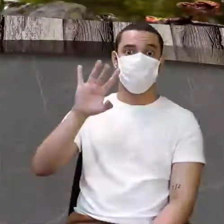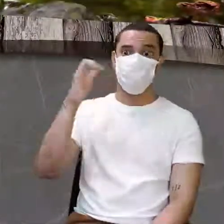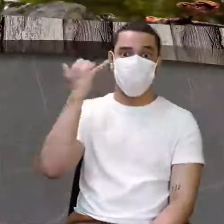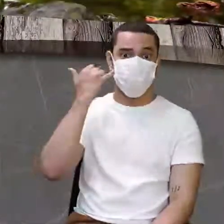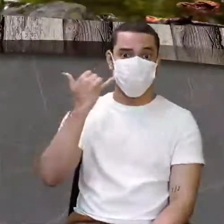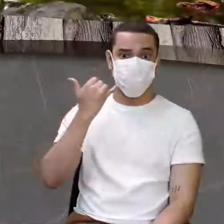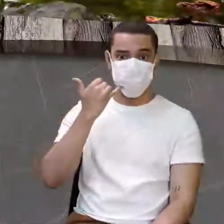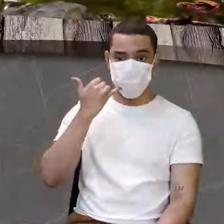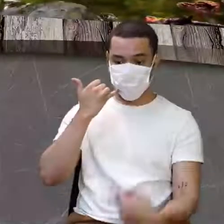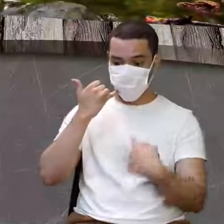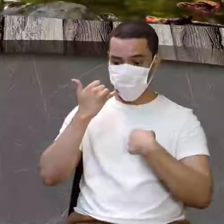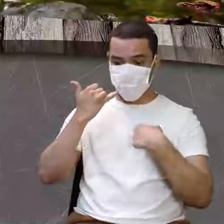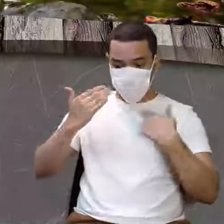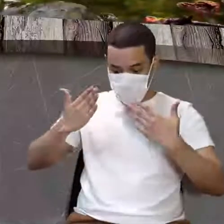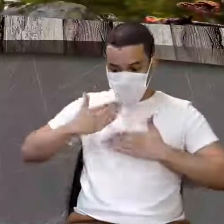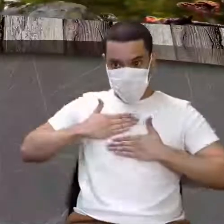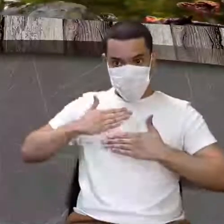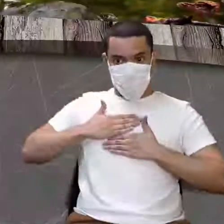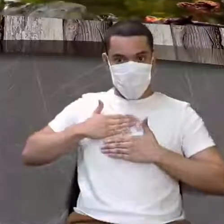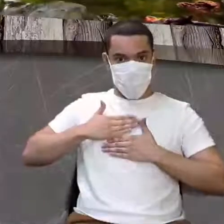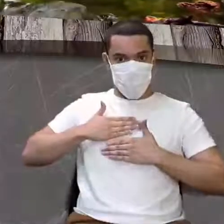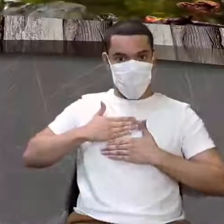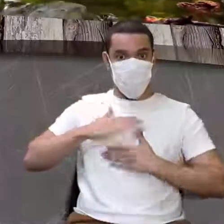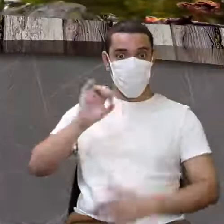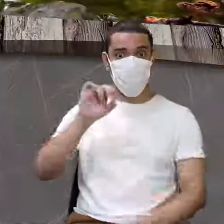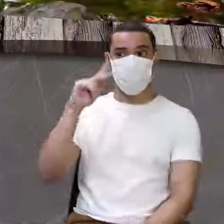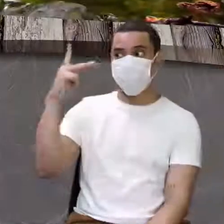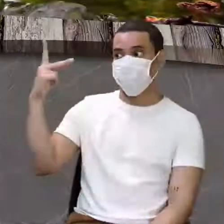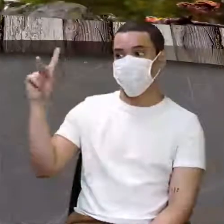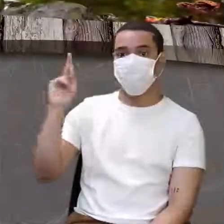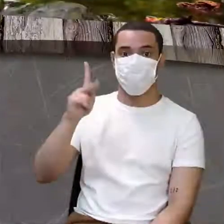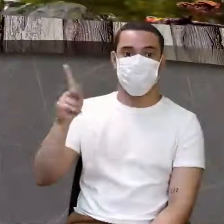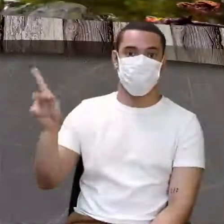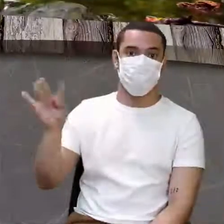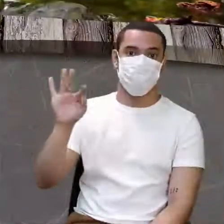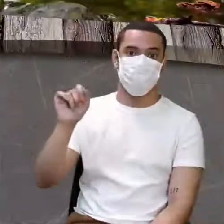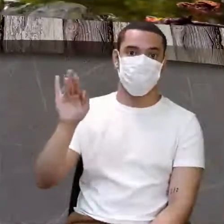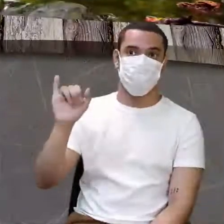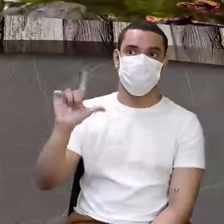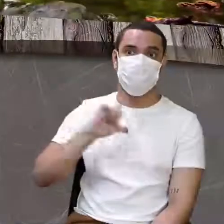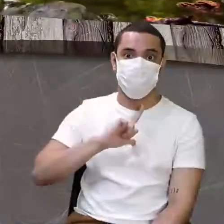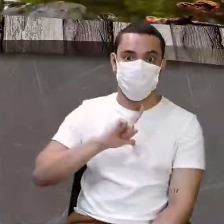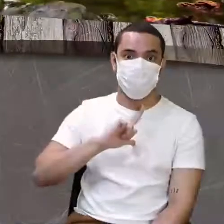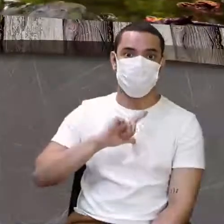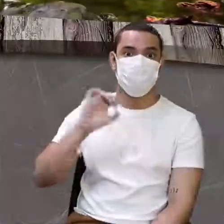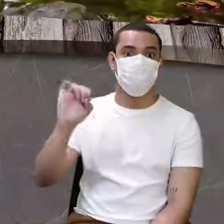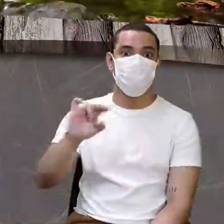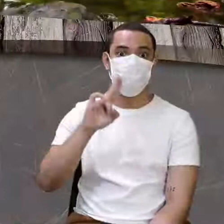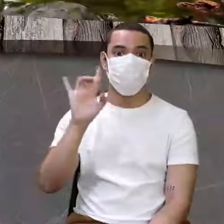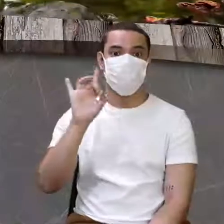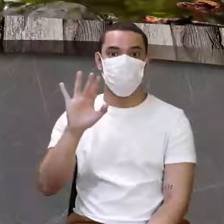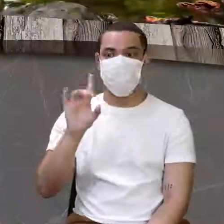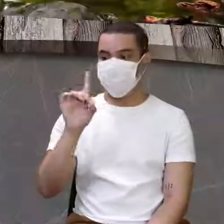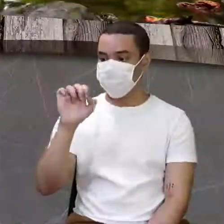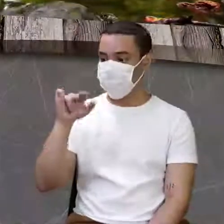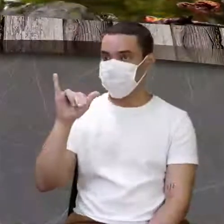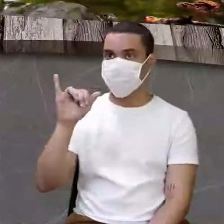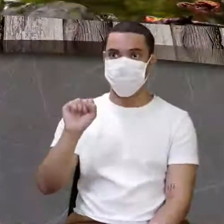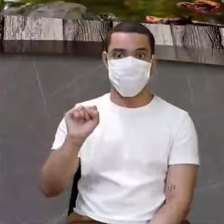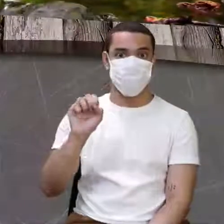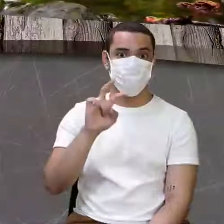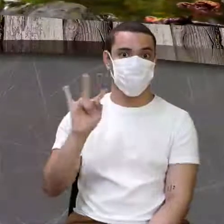ter. Opa, só o Vitor vai ter. Ou só a Prof. Tabita vai ter. Ou só o nosso querido Denis vai